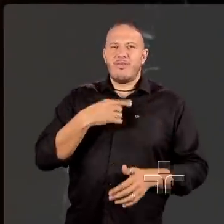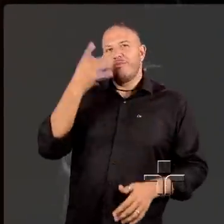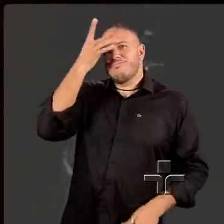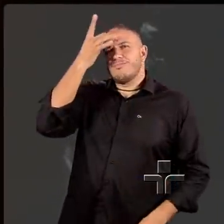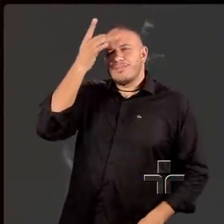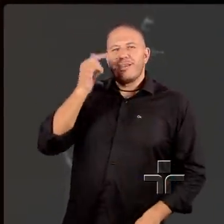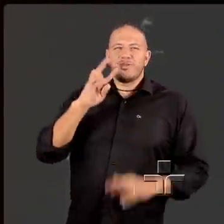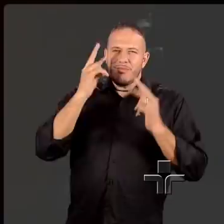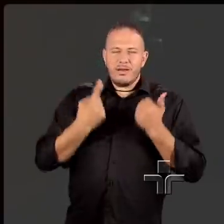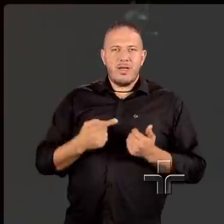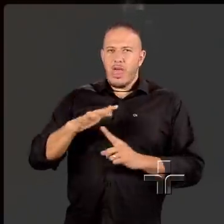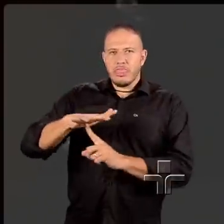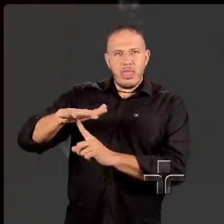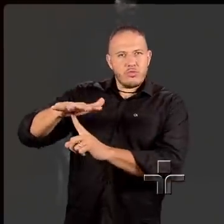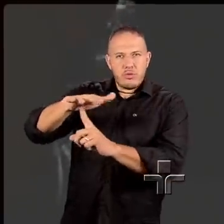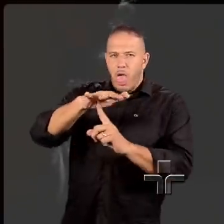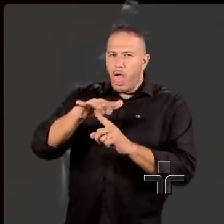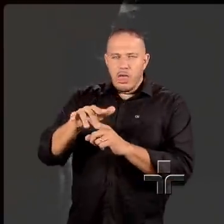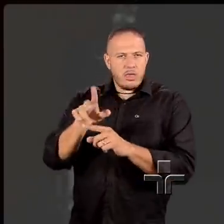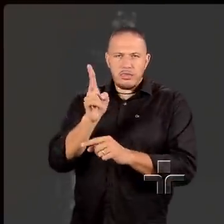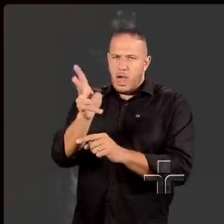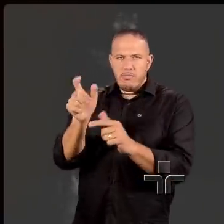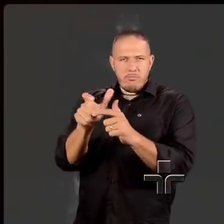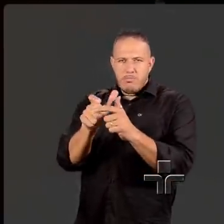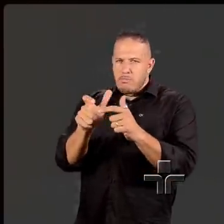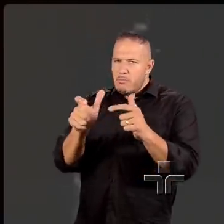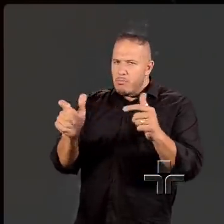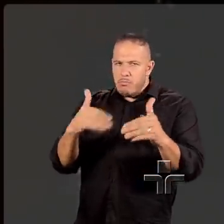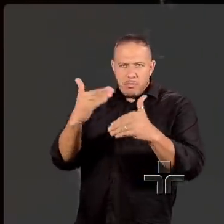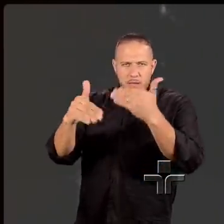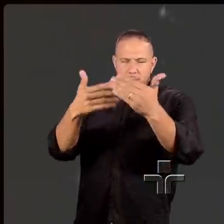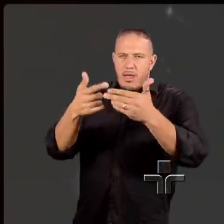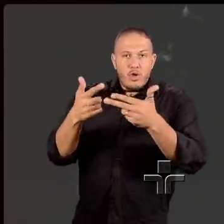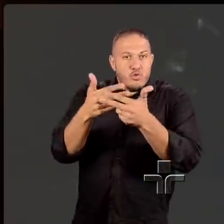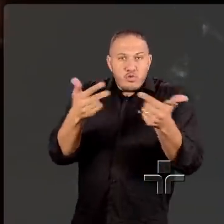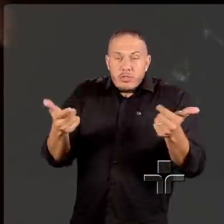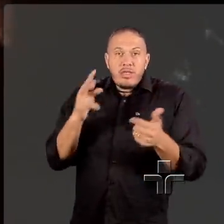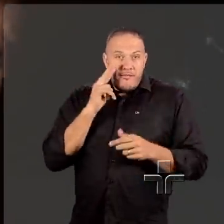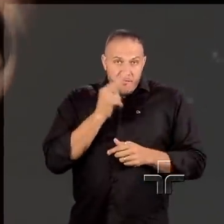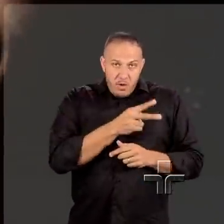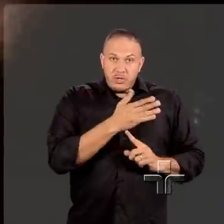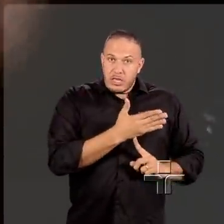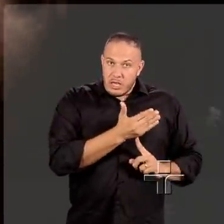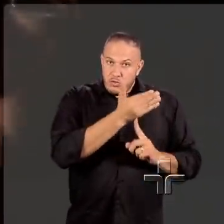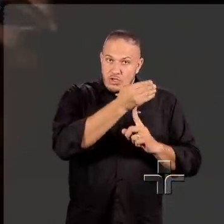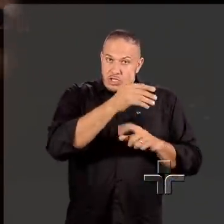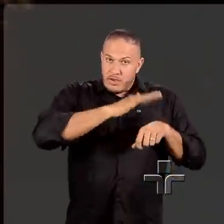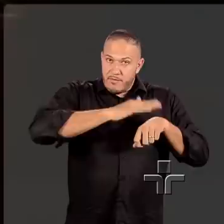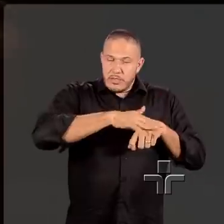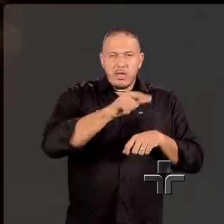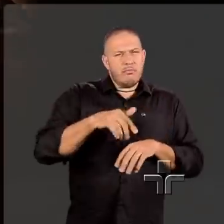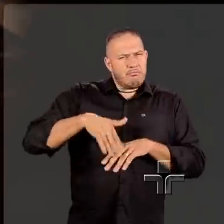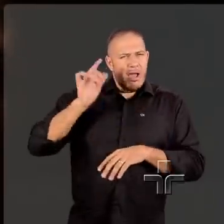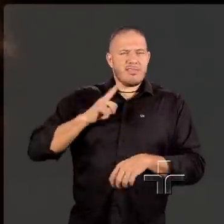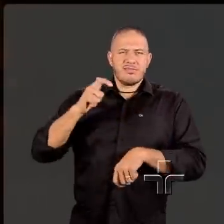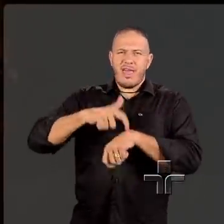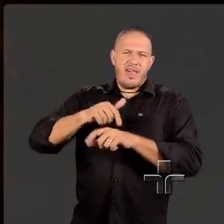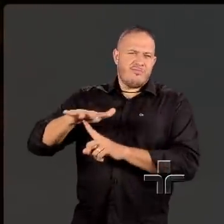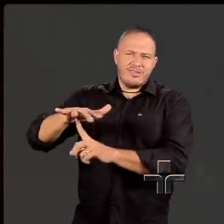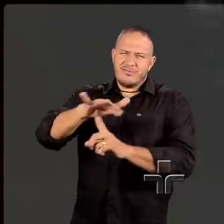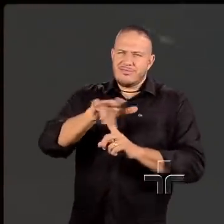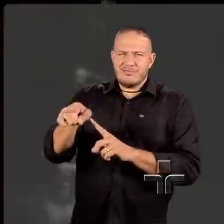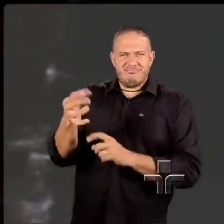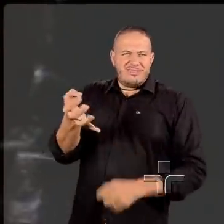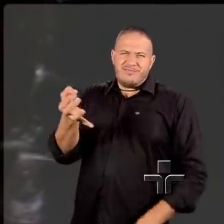está sempre evoluindo e ela faz tudo aquilo que vemos hoje a tecnologia fazer há mais tempo, com mais